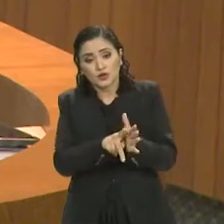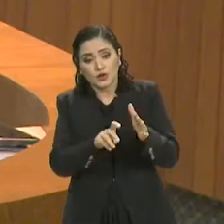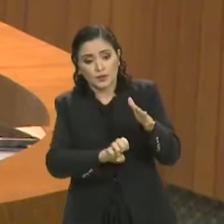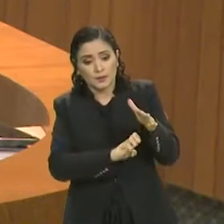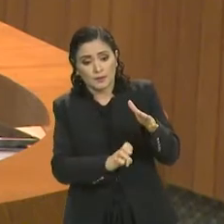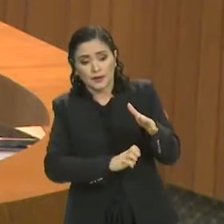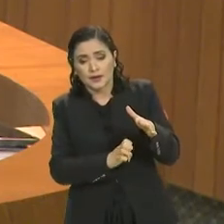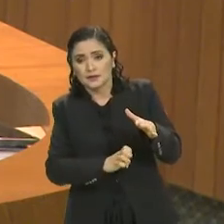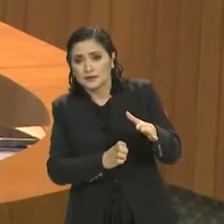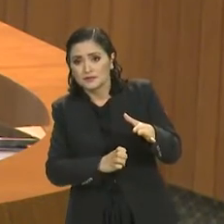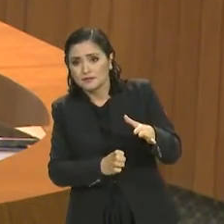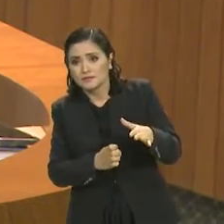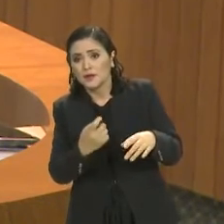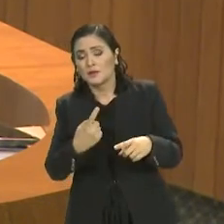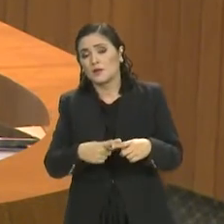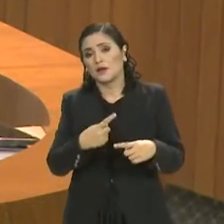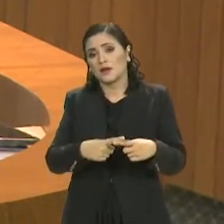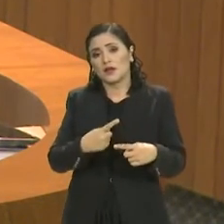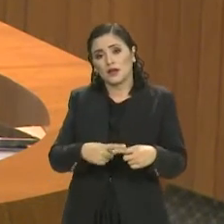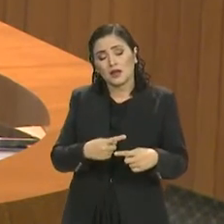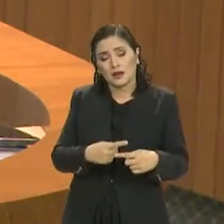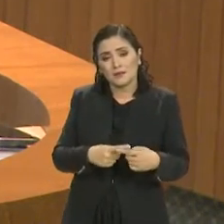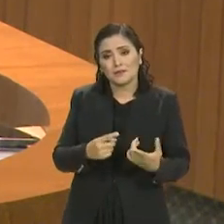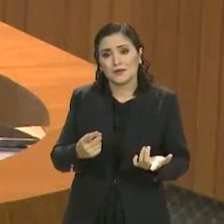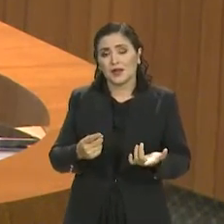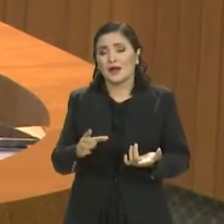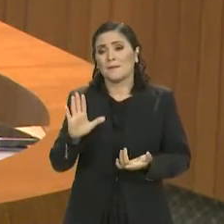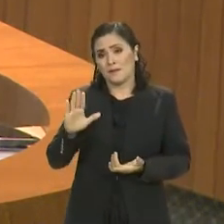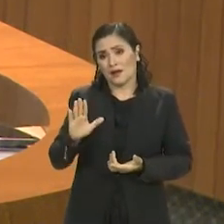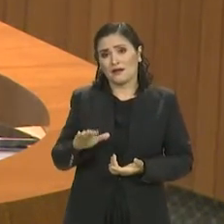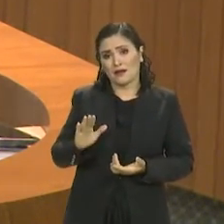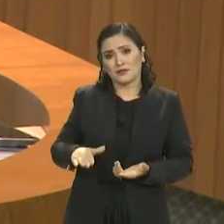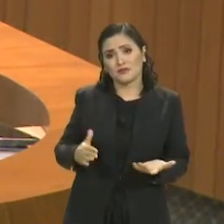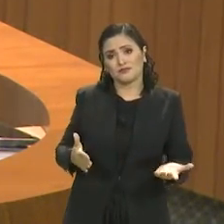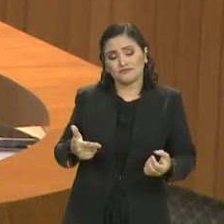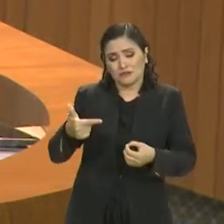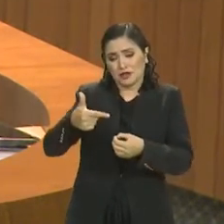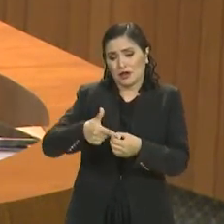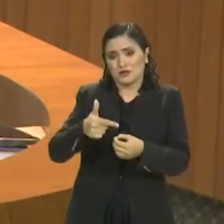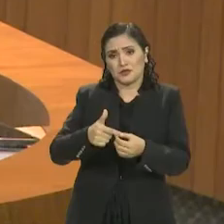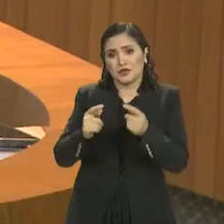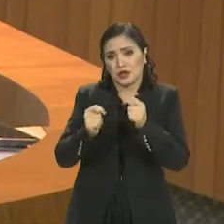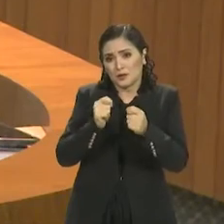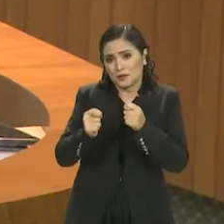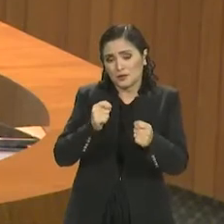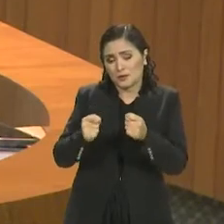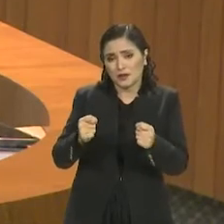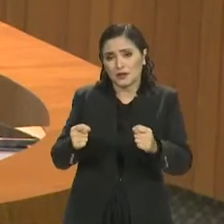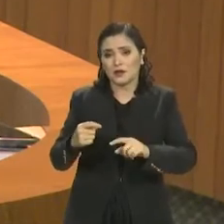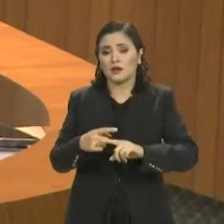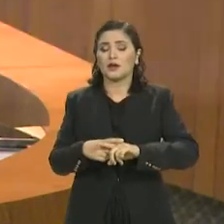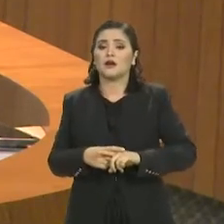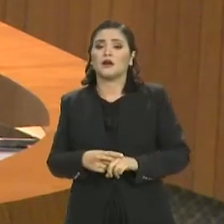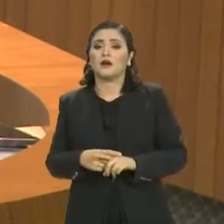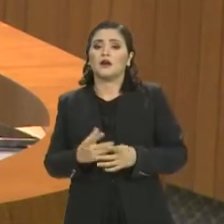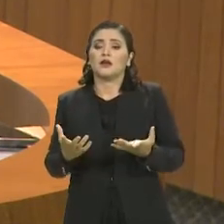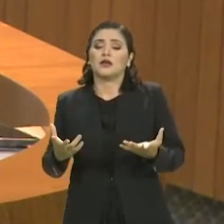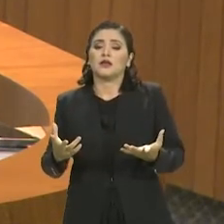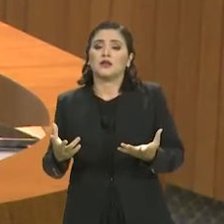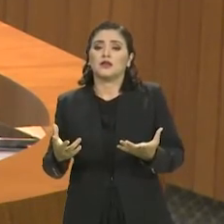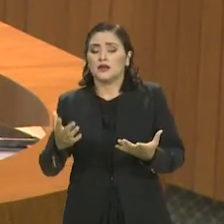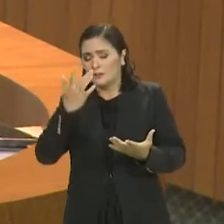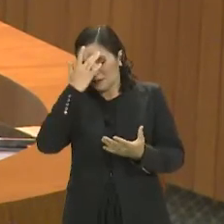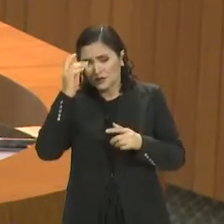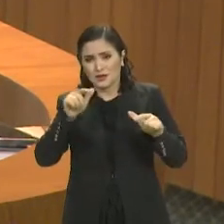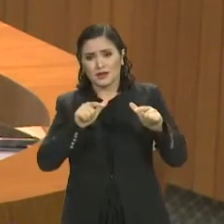funcionários continuam pressionando, dentro daquilo que a gente fala de conluio entre sindicato de empresas e rodoviários. Tem um